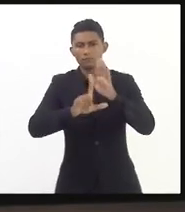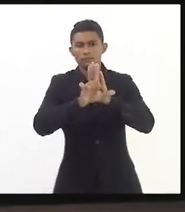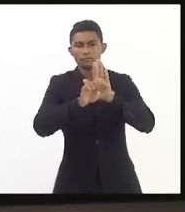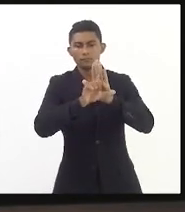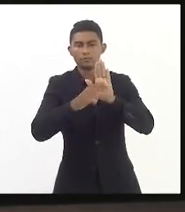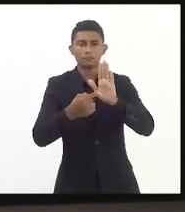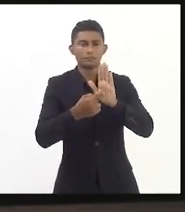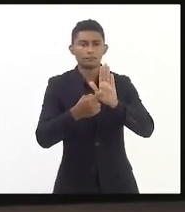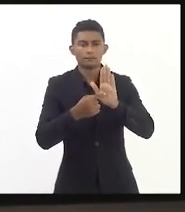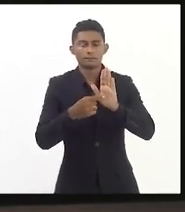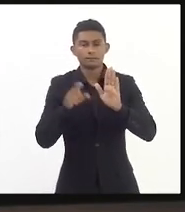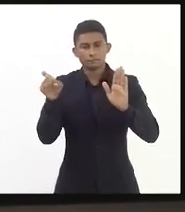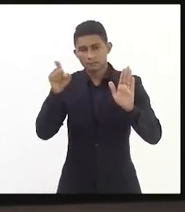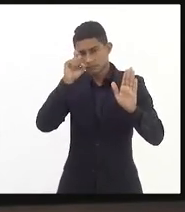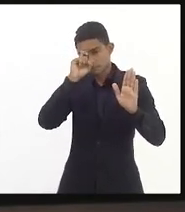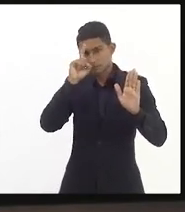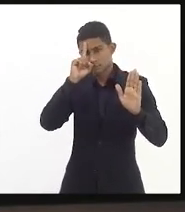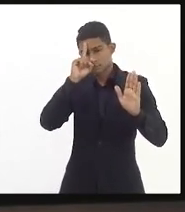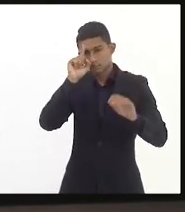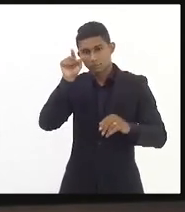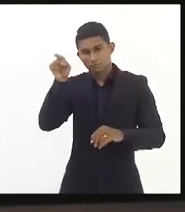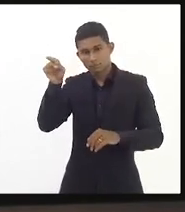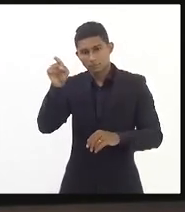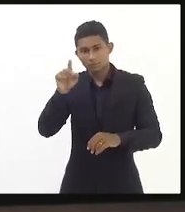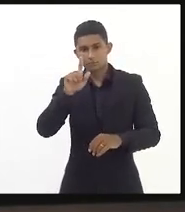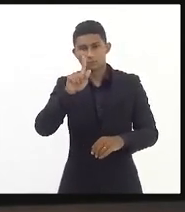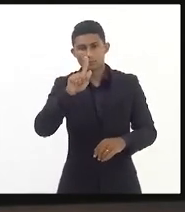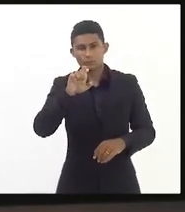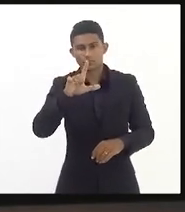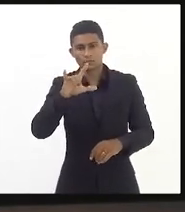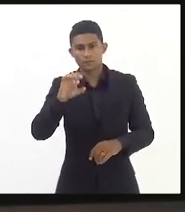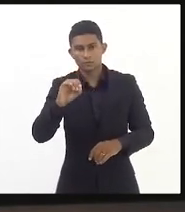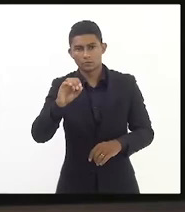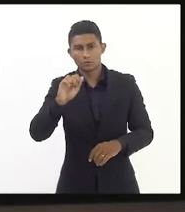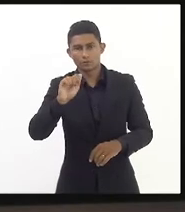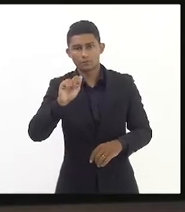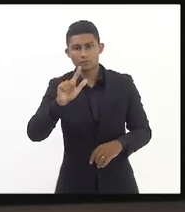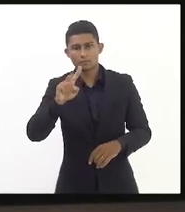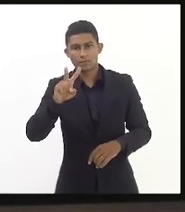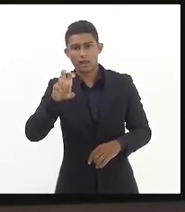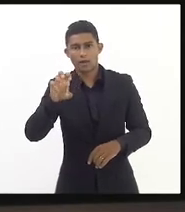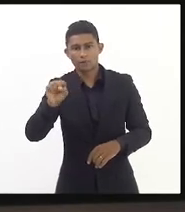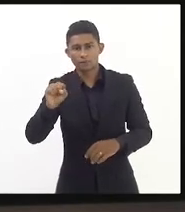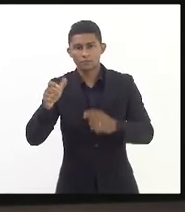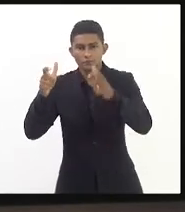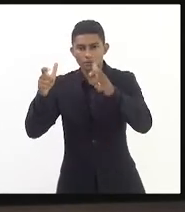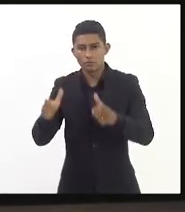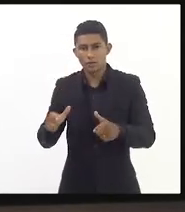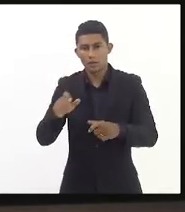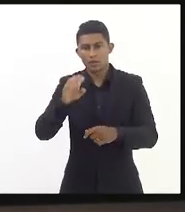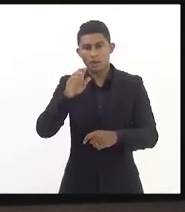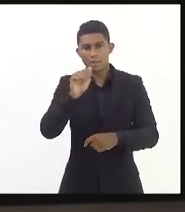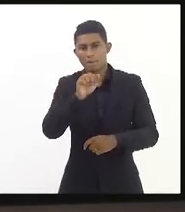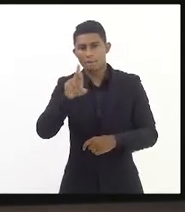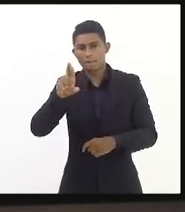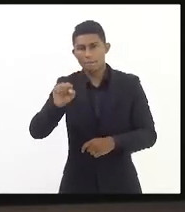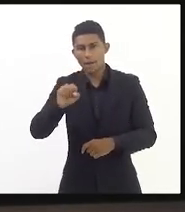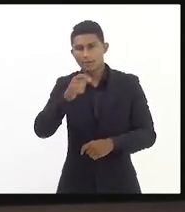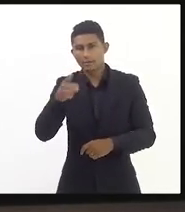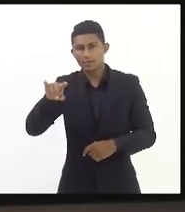do hospital regional Gélio Alves Faria, em Barra de São João, para que não